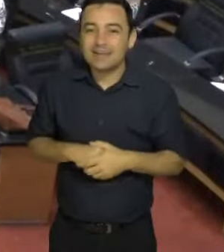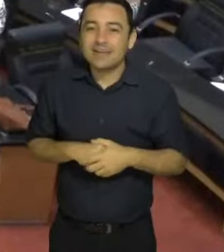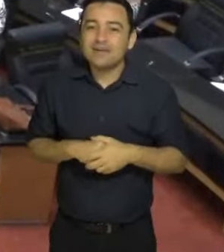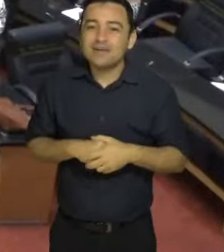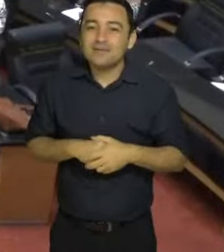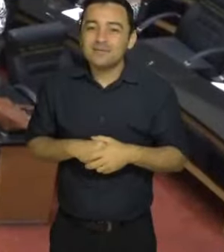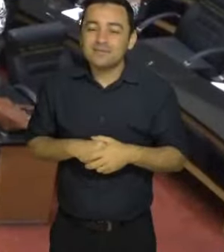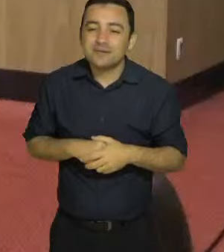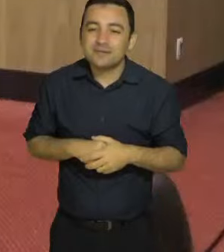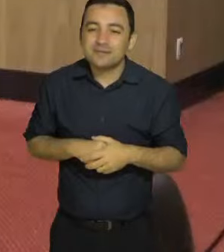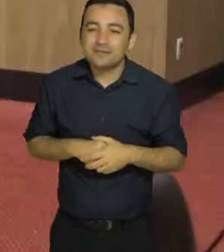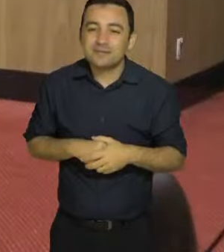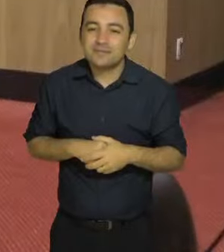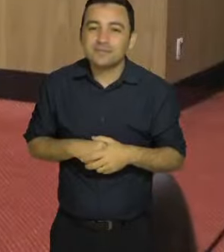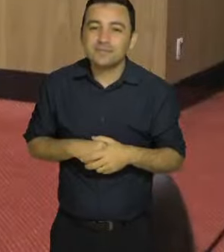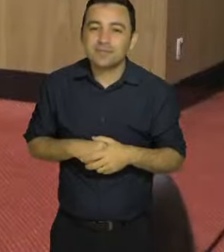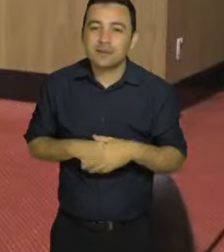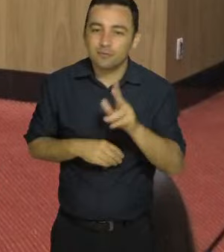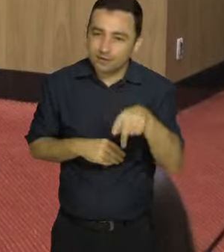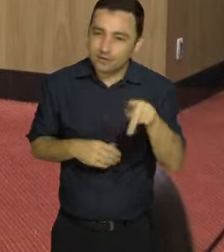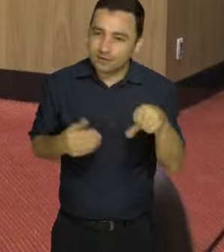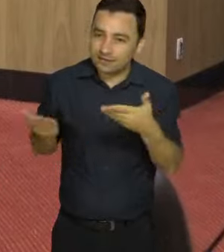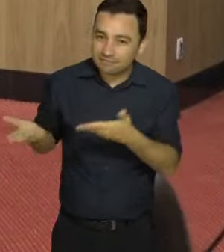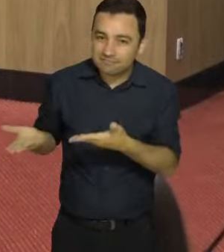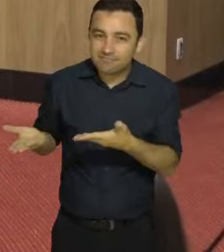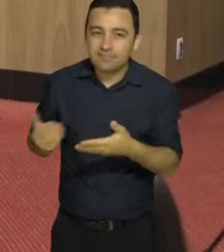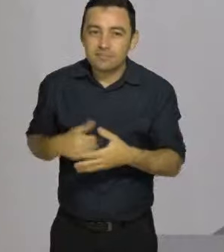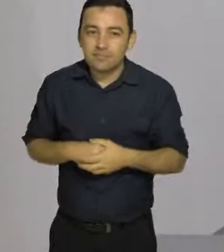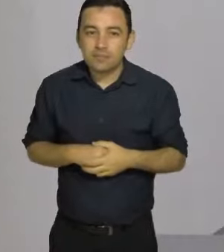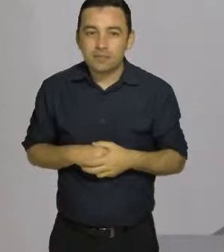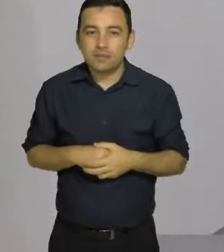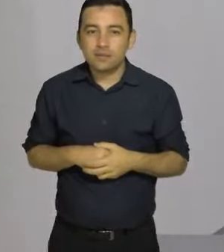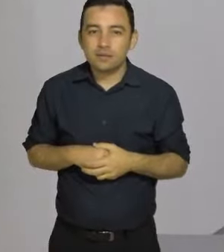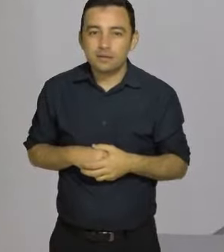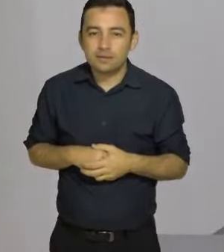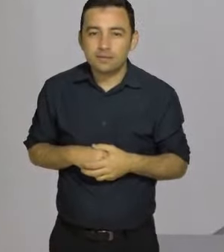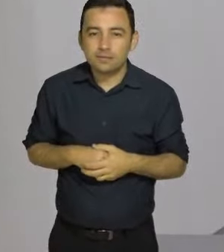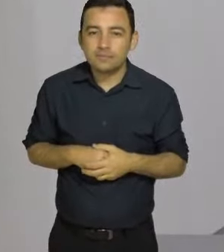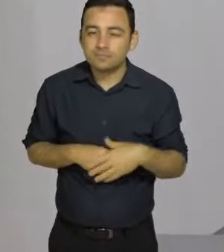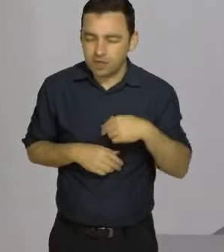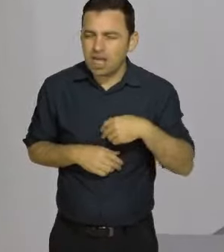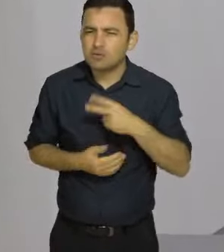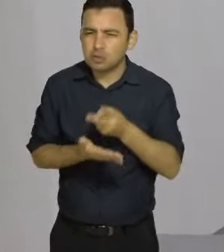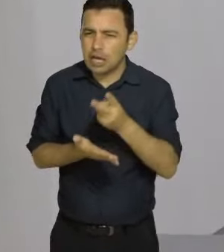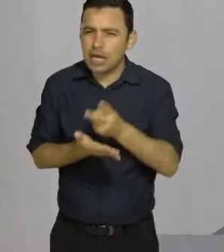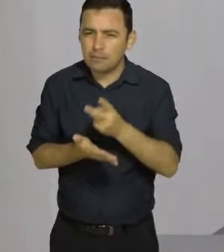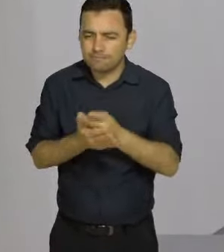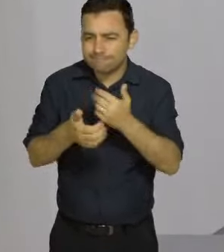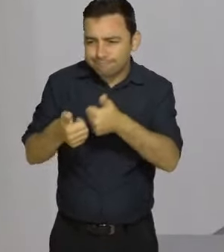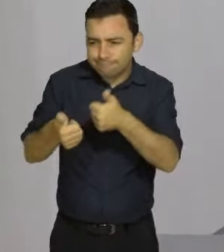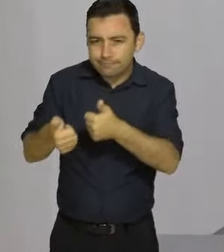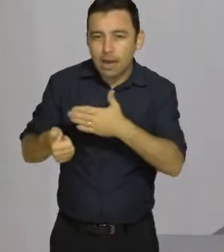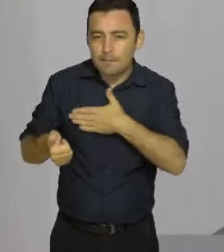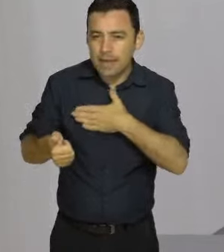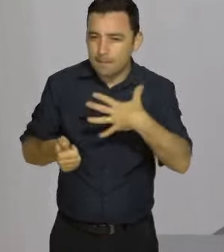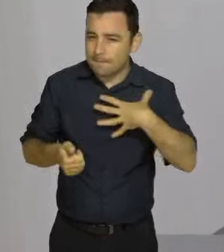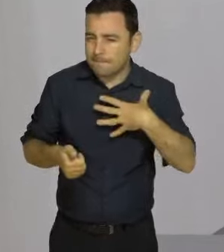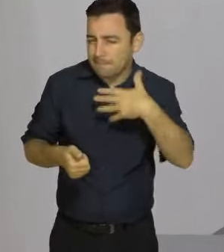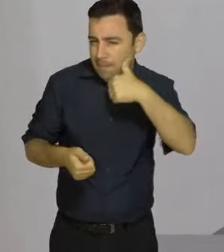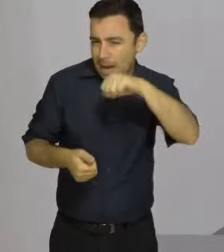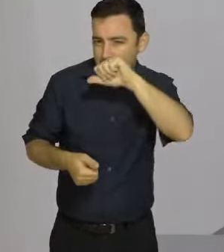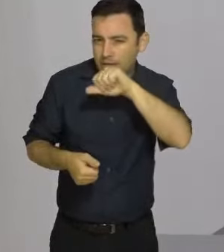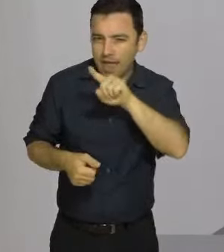Multisseriada. Muito obrigado, professora, a senhora que é educadora também. E eu sempre segui os passos dela. Sempre foi uma mulher guerreira, uma